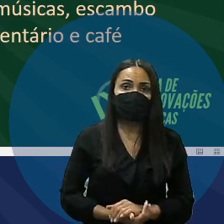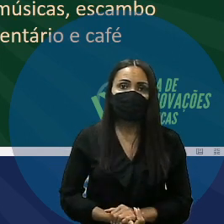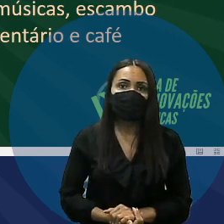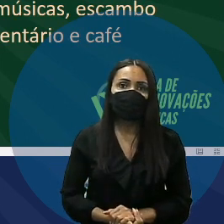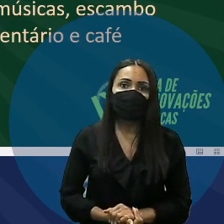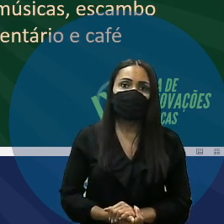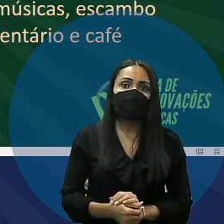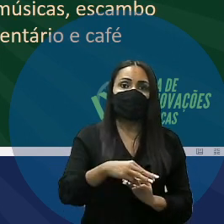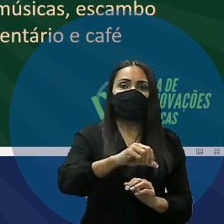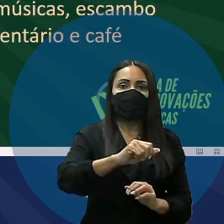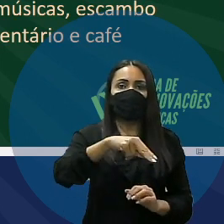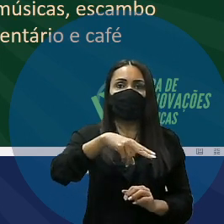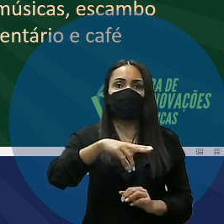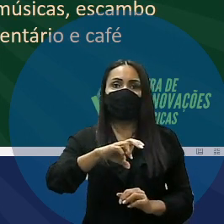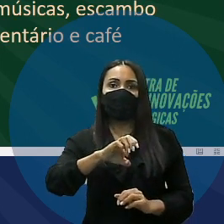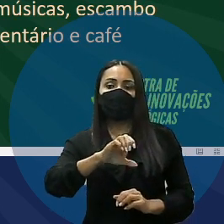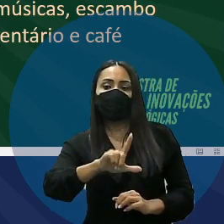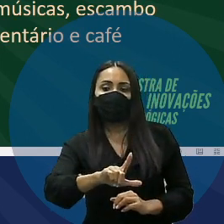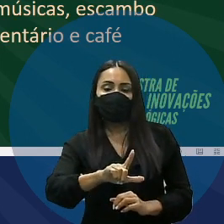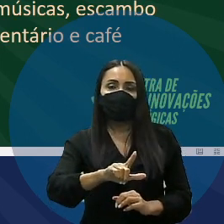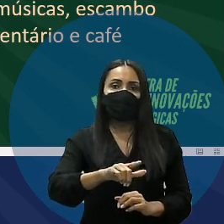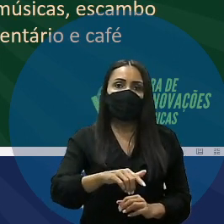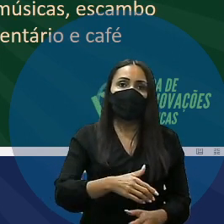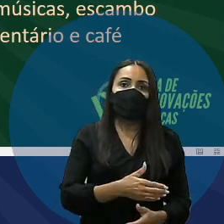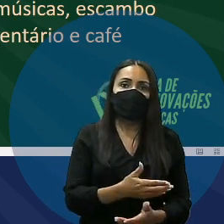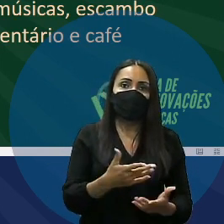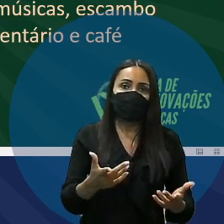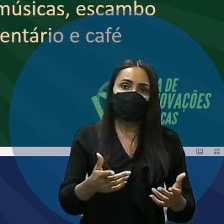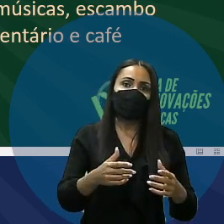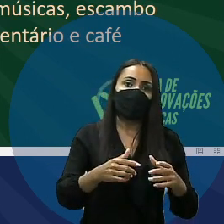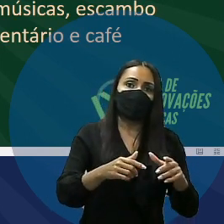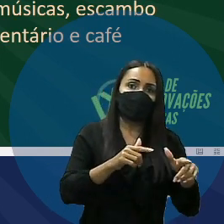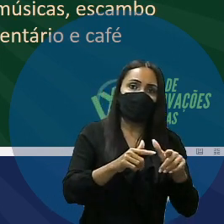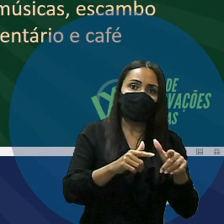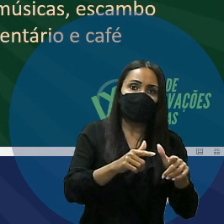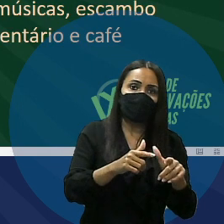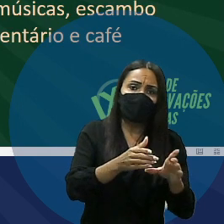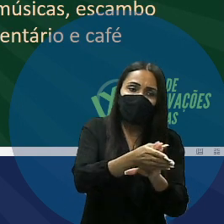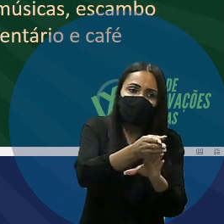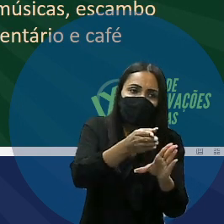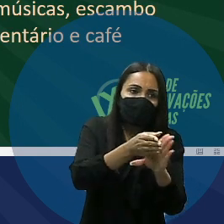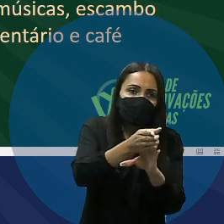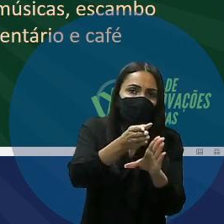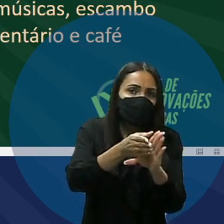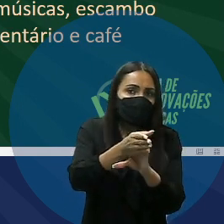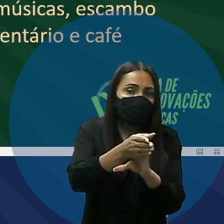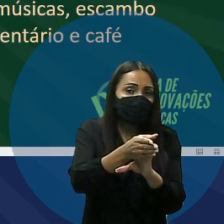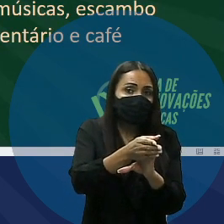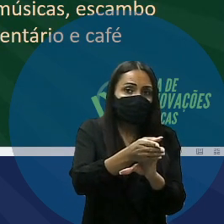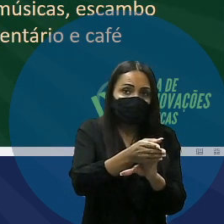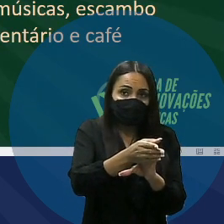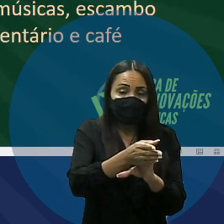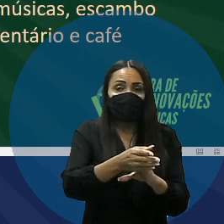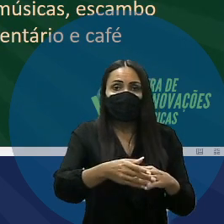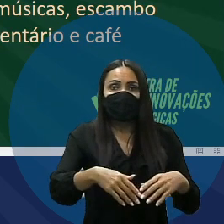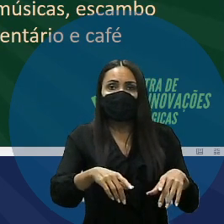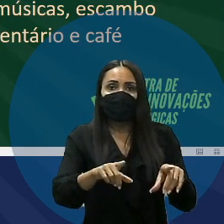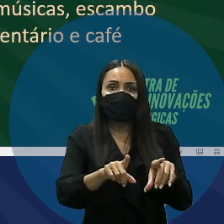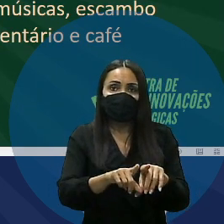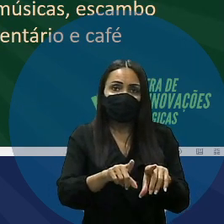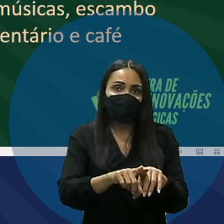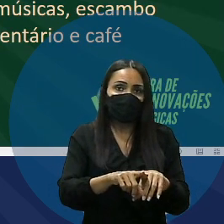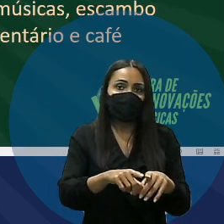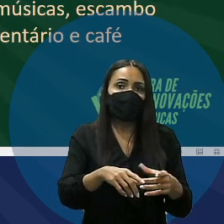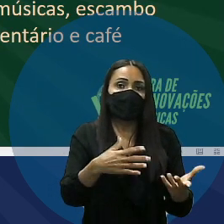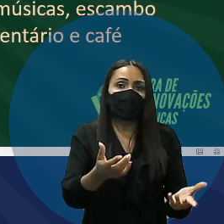Manuel Salles, e que ele vai trabalhar na mediação e também na condução dos estudantes